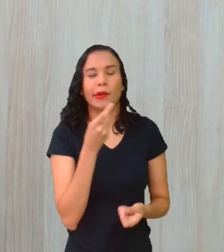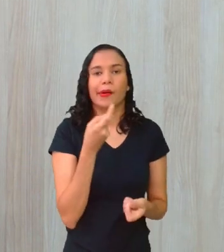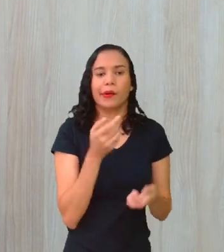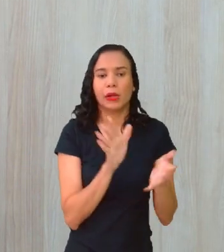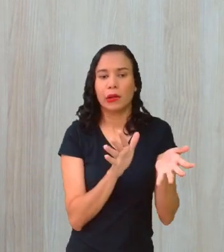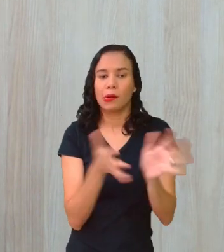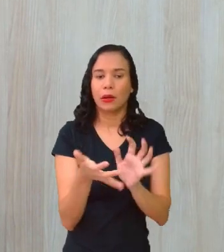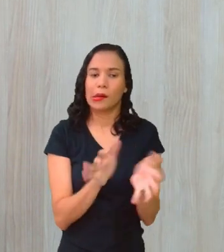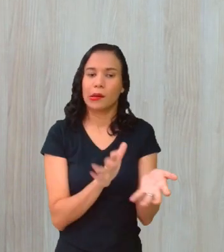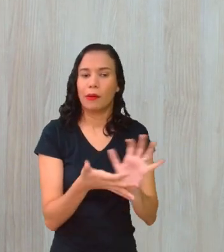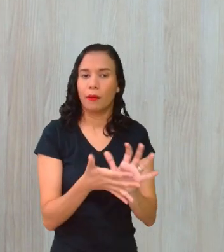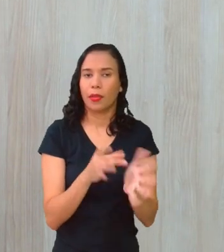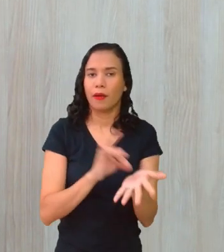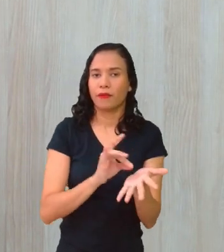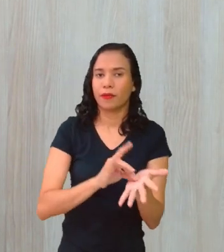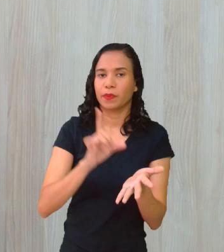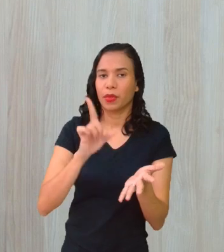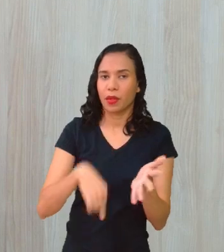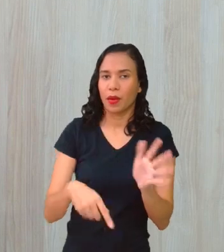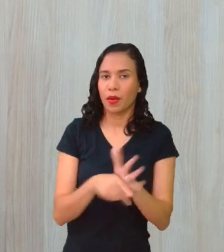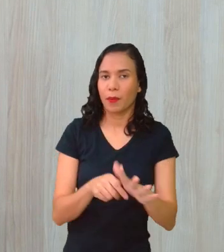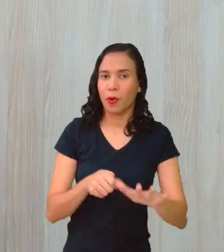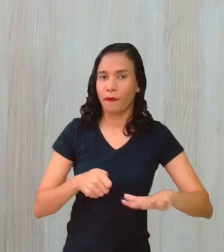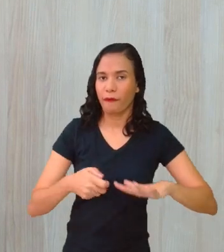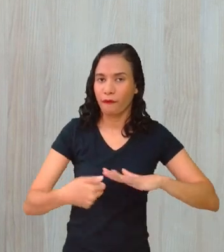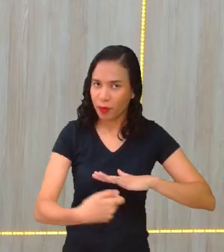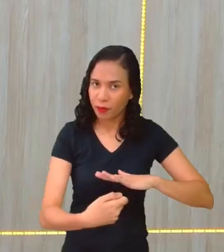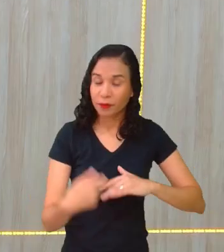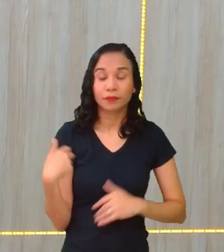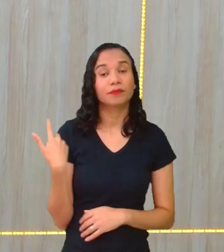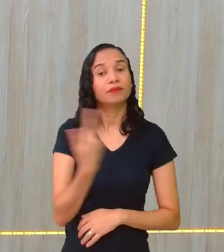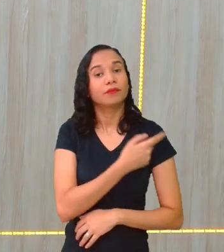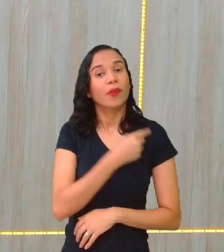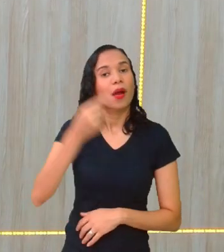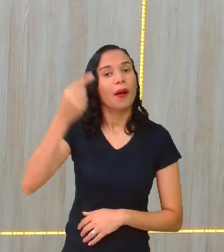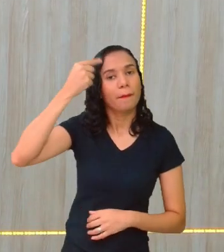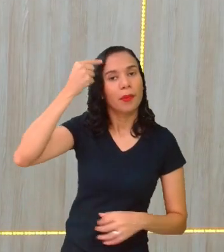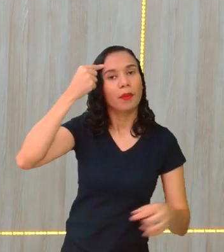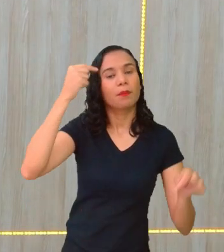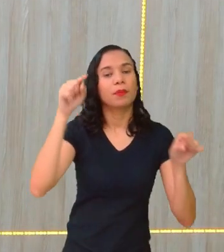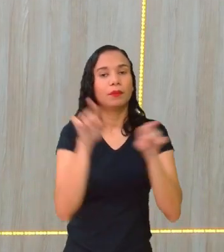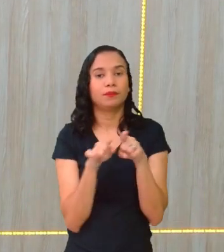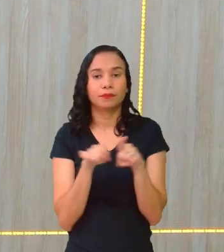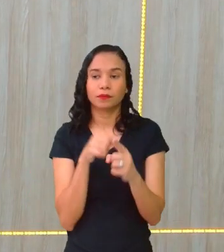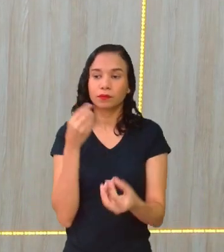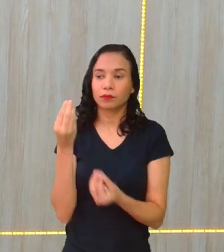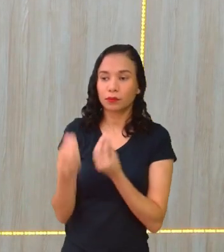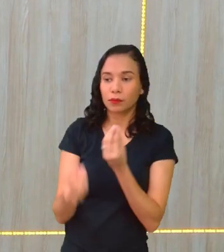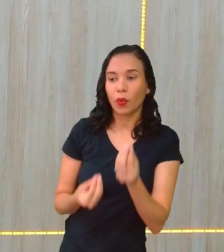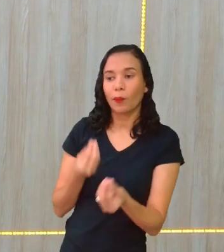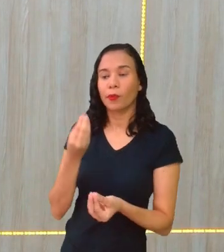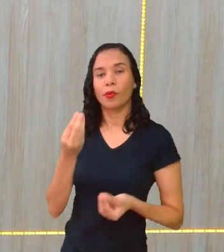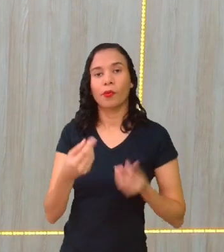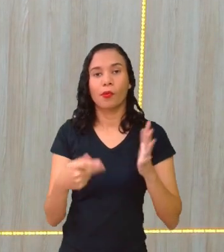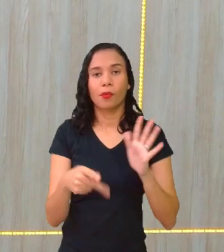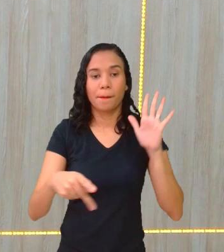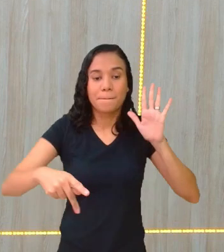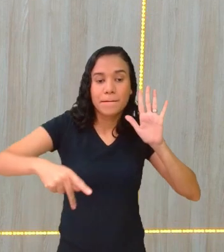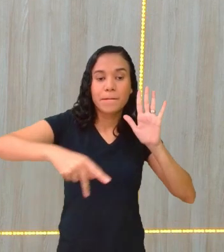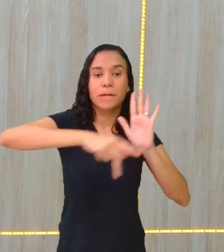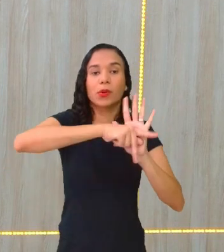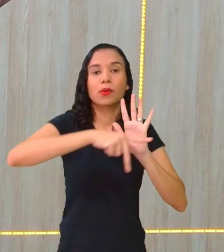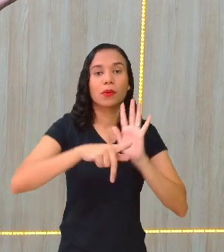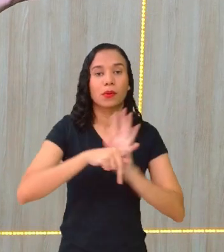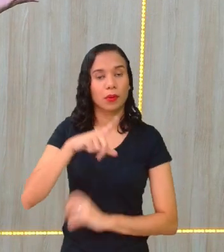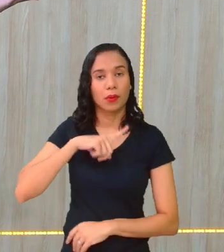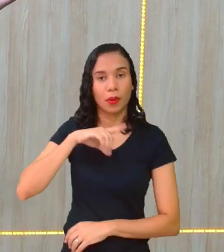da verdade, uma fake news. E a gente pode pensar em até de forma bem pertencente à matéria de língua